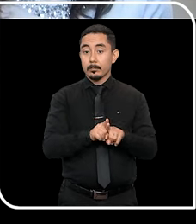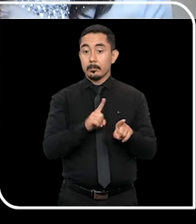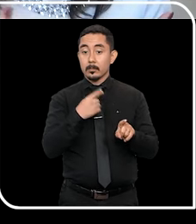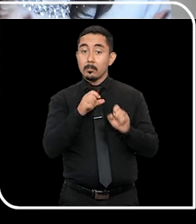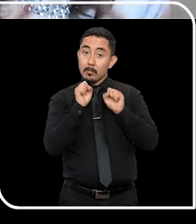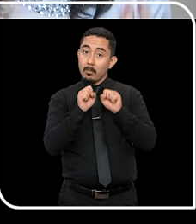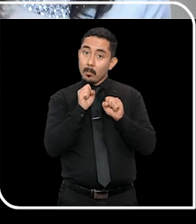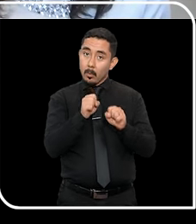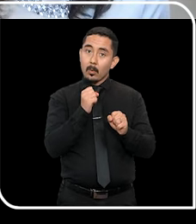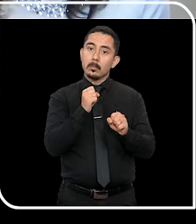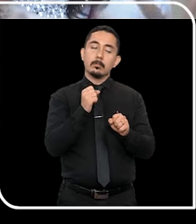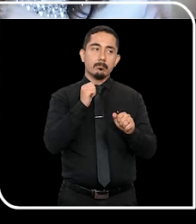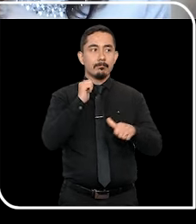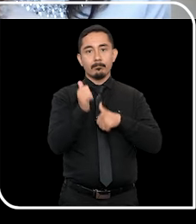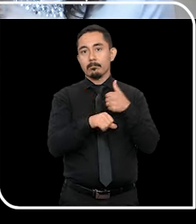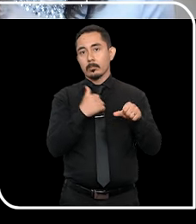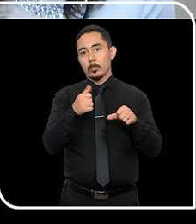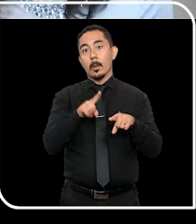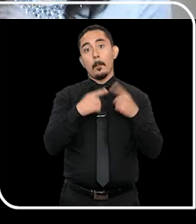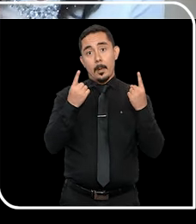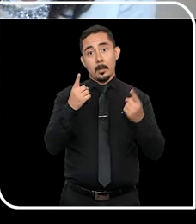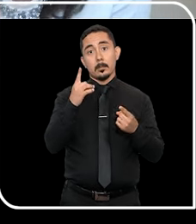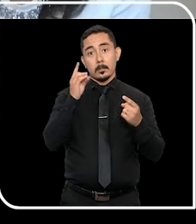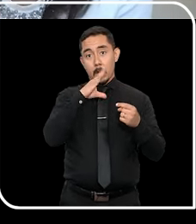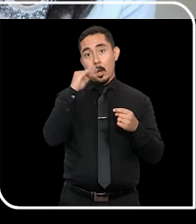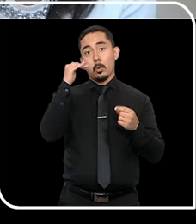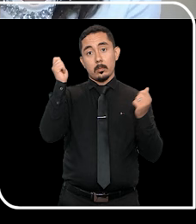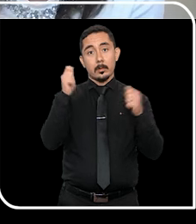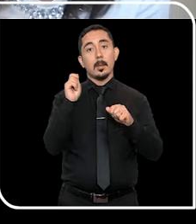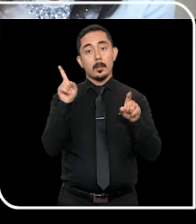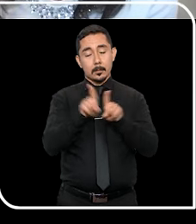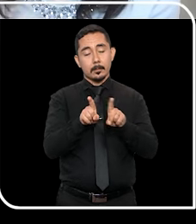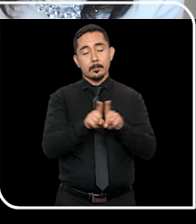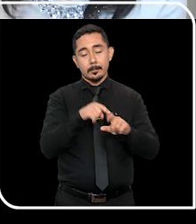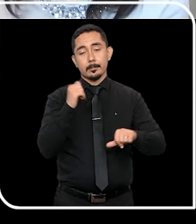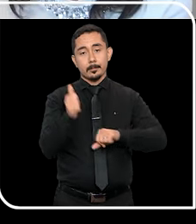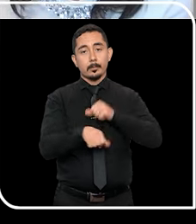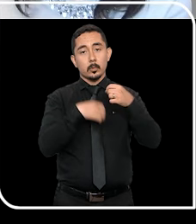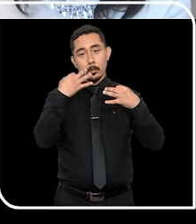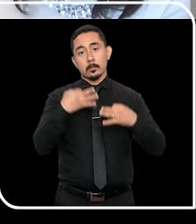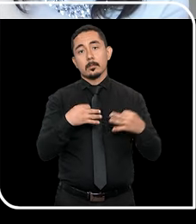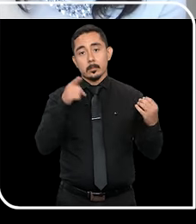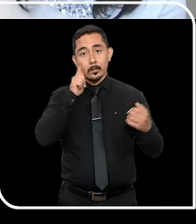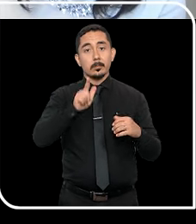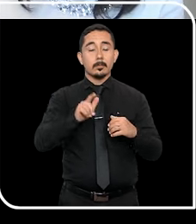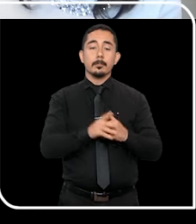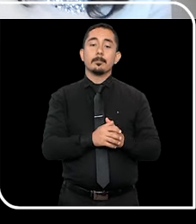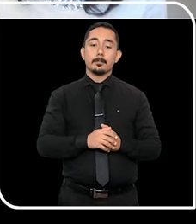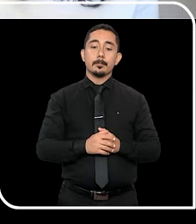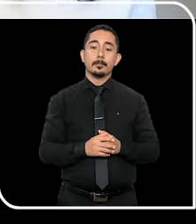puder mudar é possível mas também adultos nós estamos sempre em reconstrução e reaprendendo O que podemos fazer